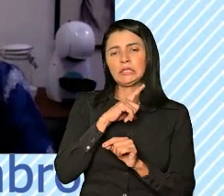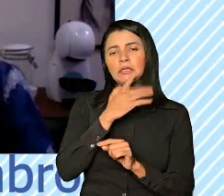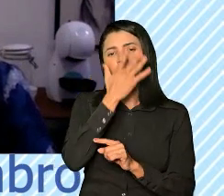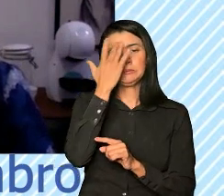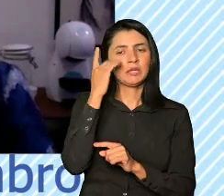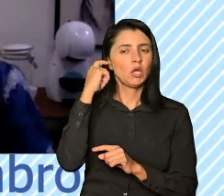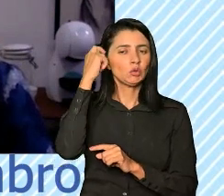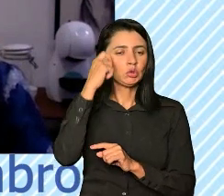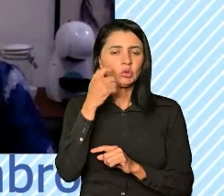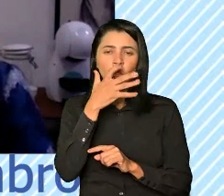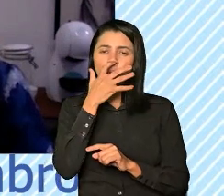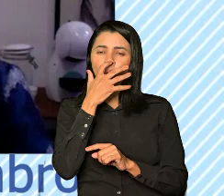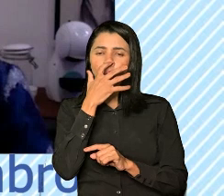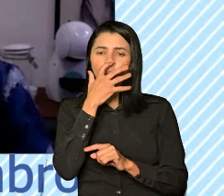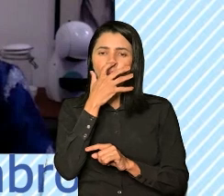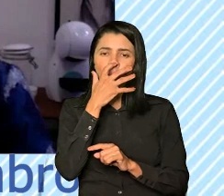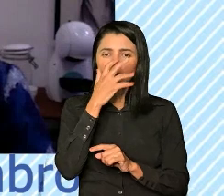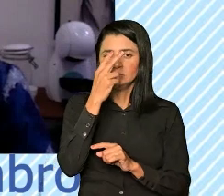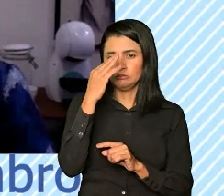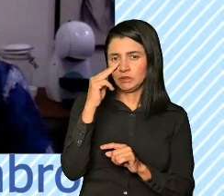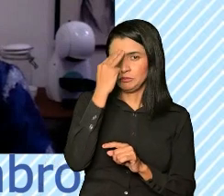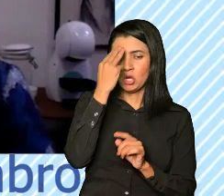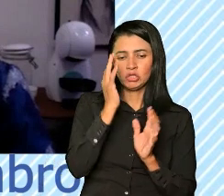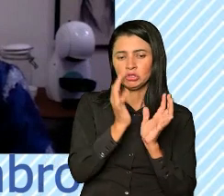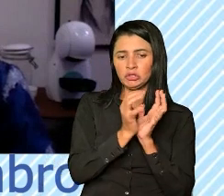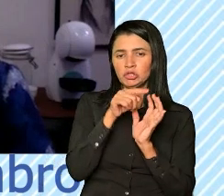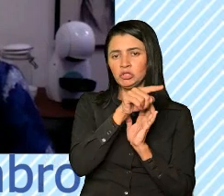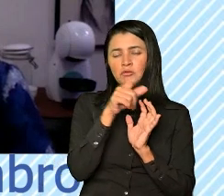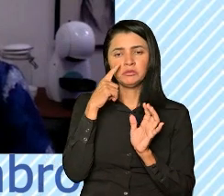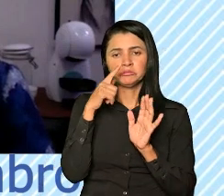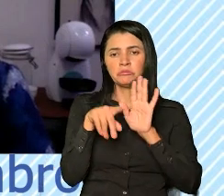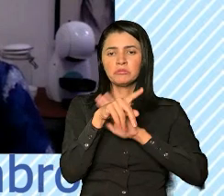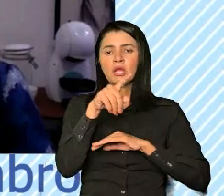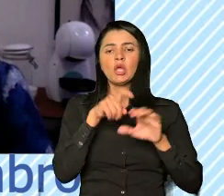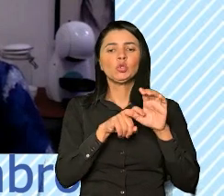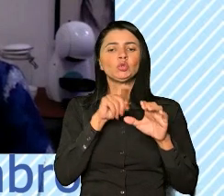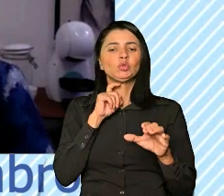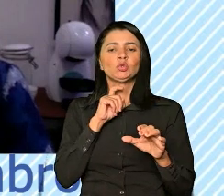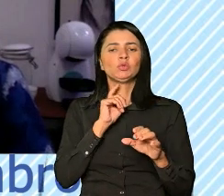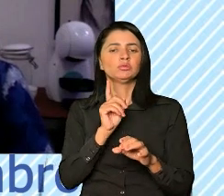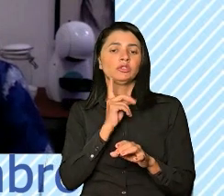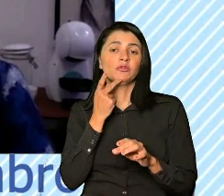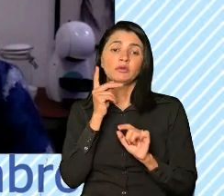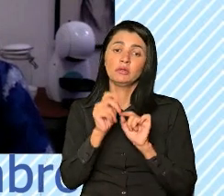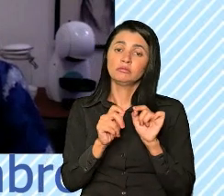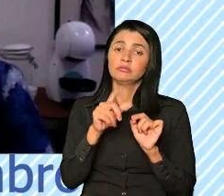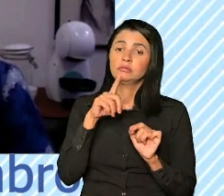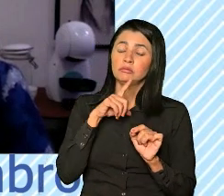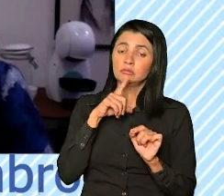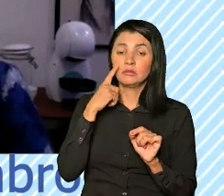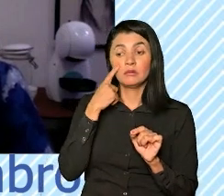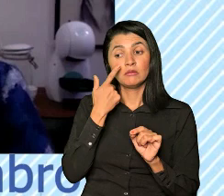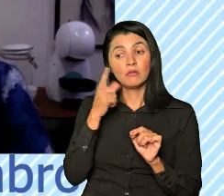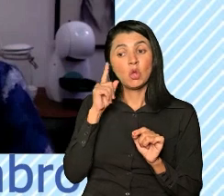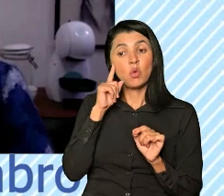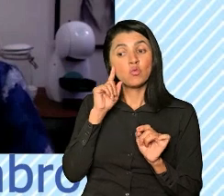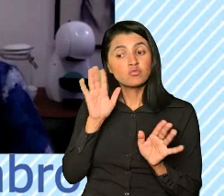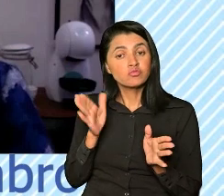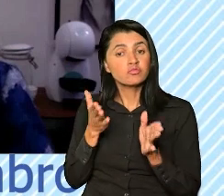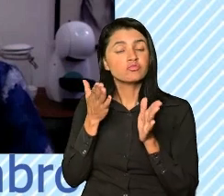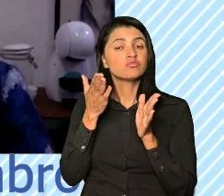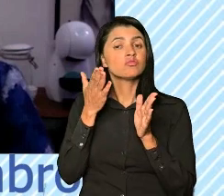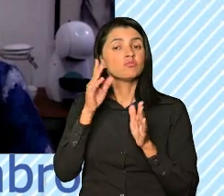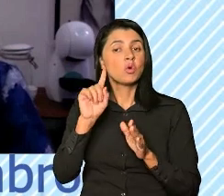sequer reconhecem a memória coletiva como um fenômeno autônomo, dizendo que então haveria uma preponderância ou uma